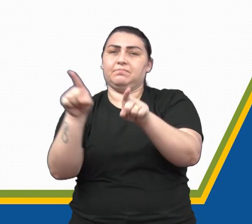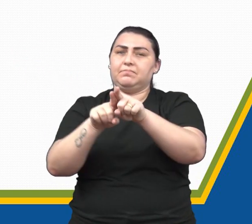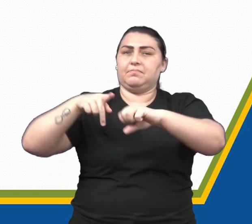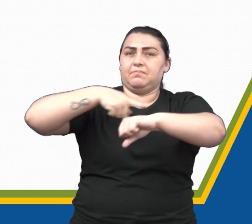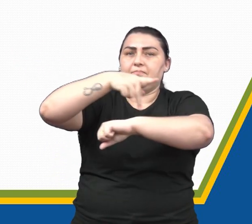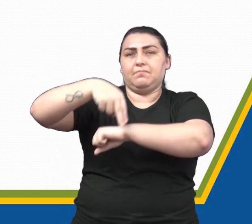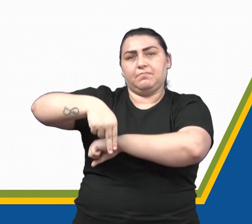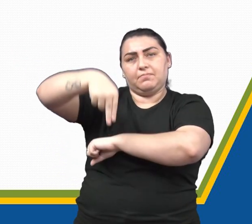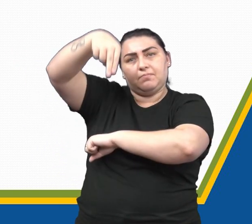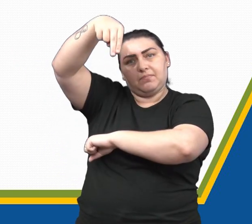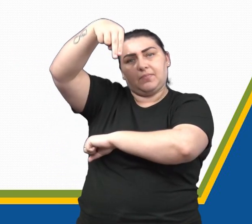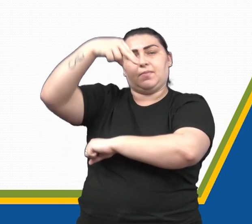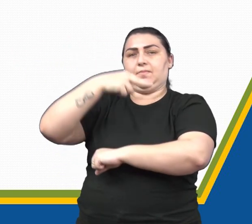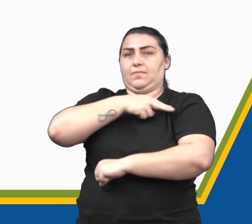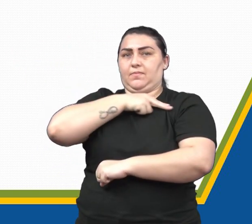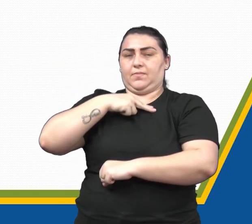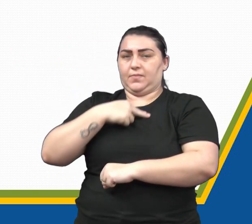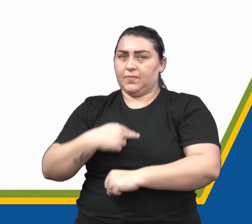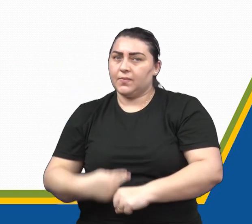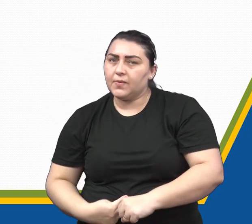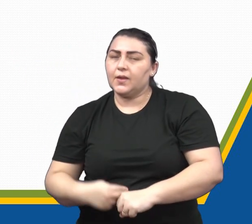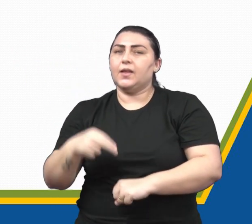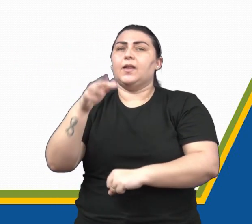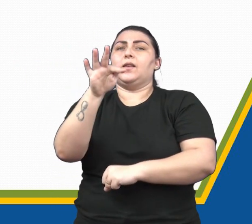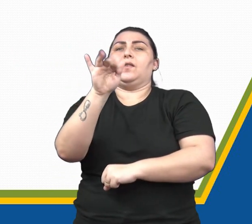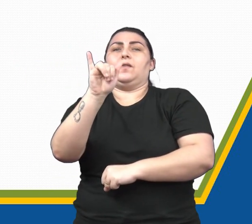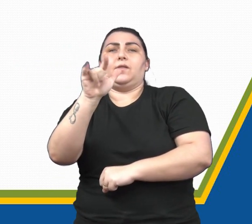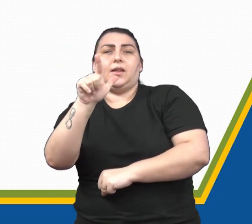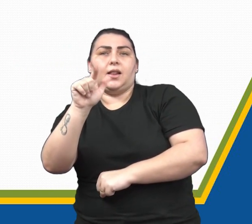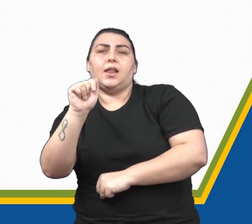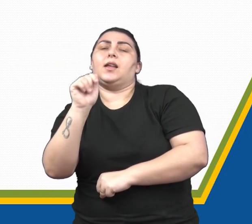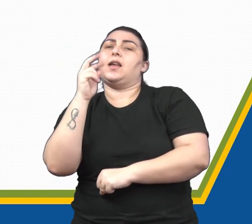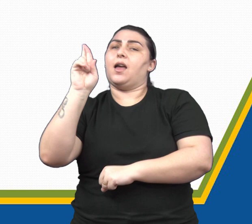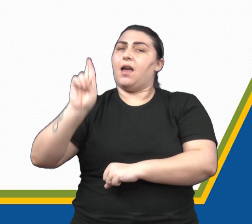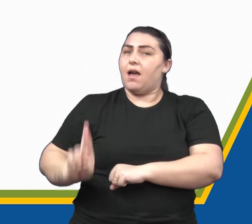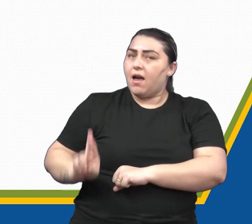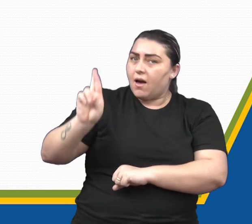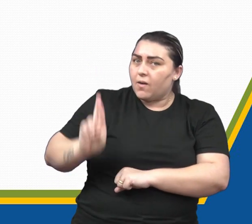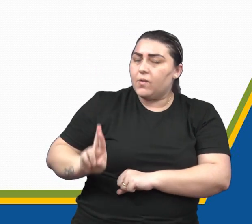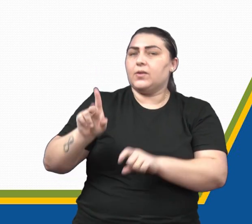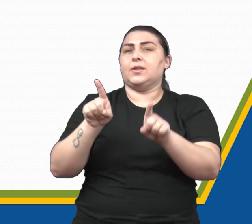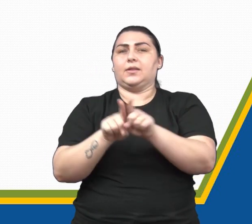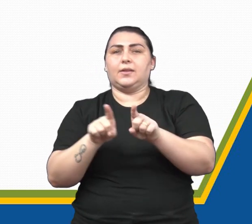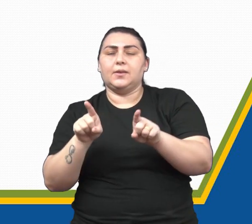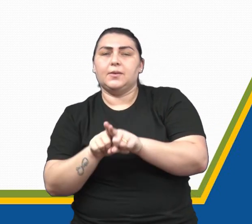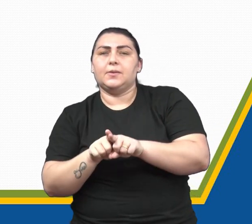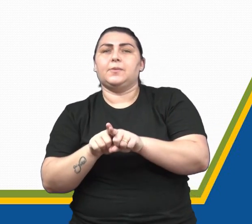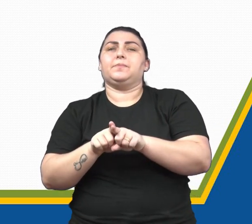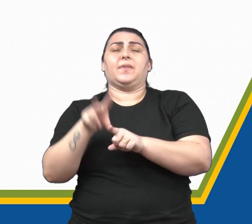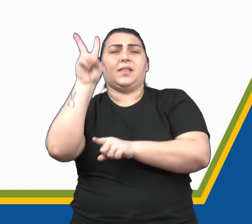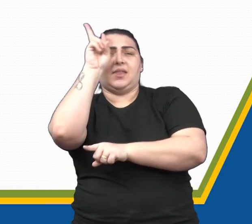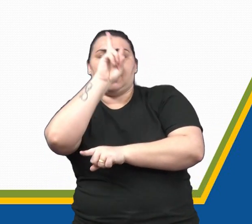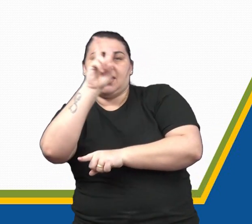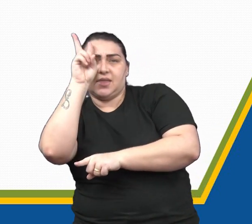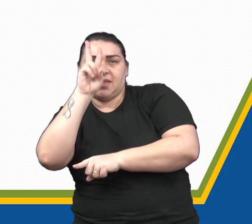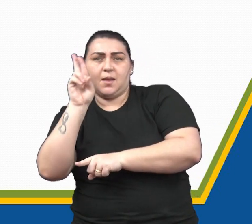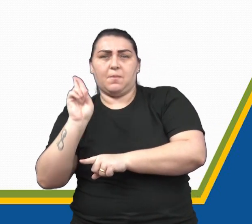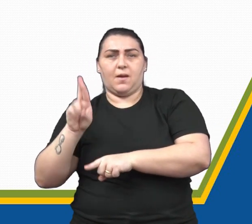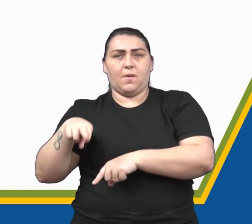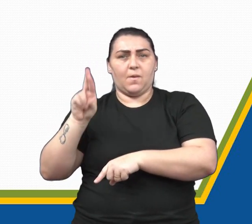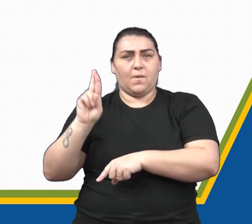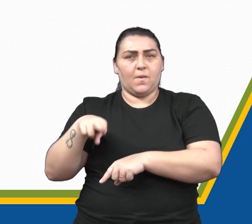do norte, Noruega, Suécia, Finlândia, no norte da Rússia, onde aparece muito a questão da Sibéria. Lembra que a Rússia é um